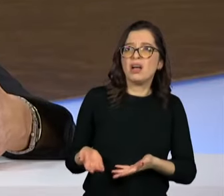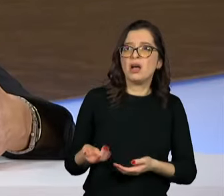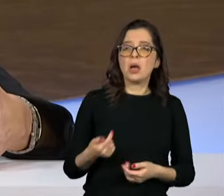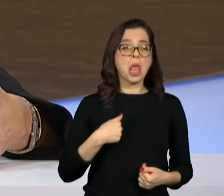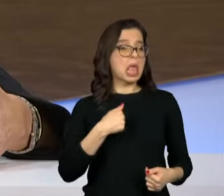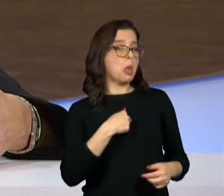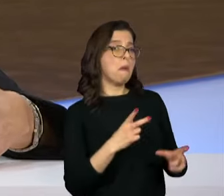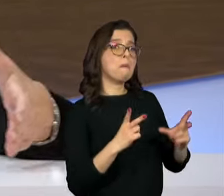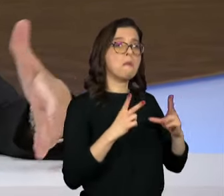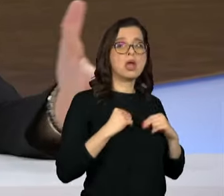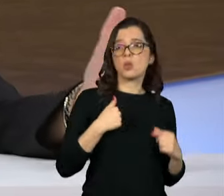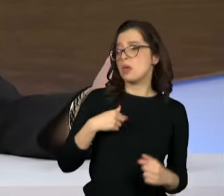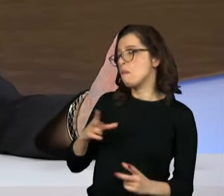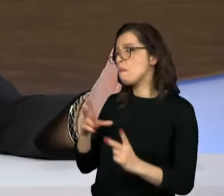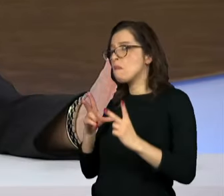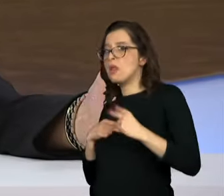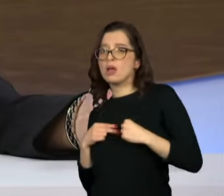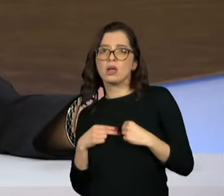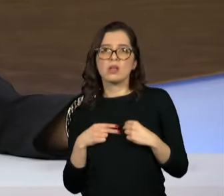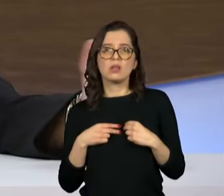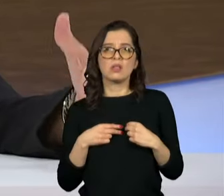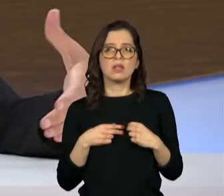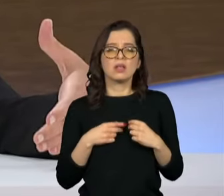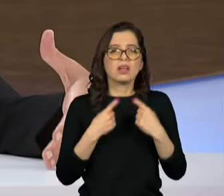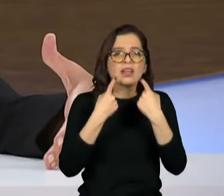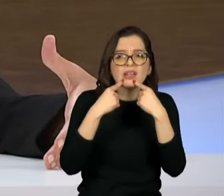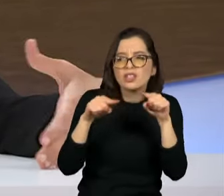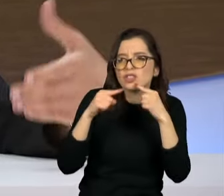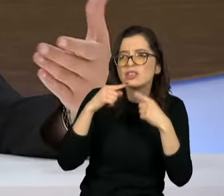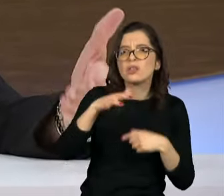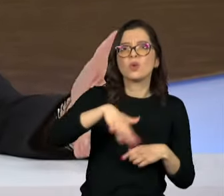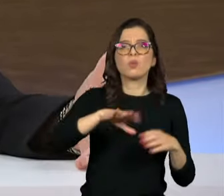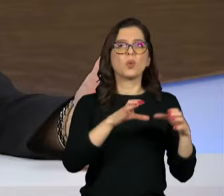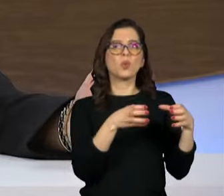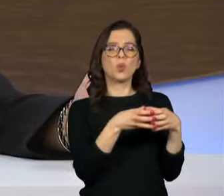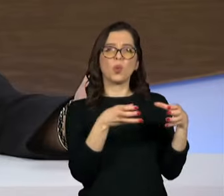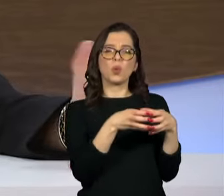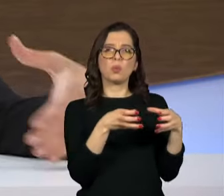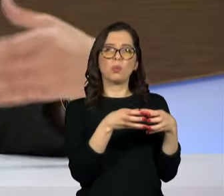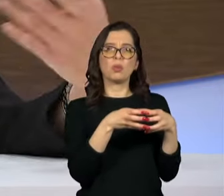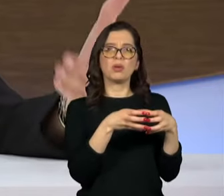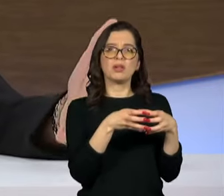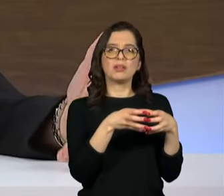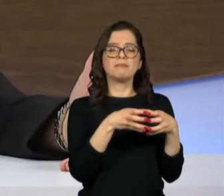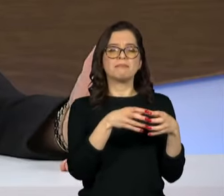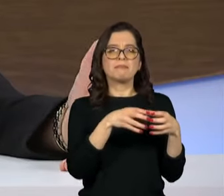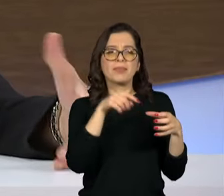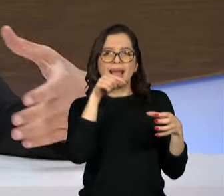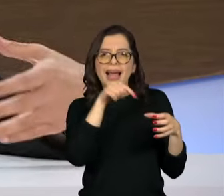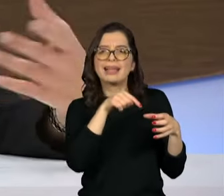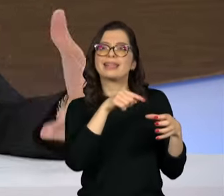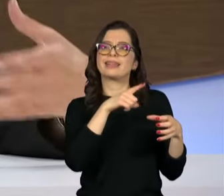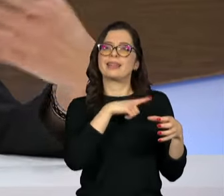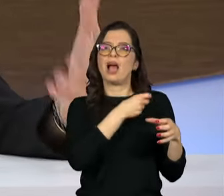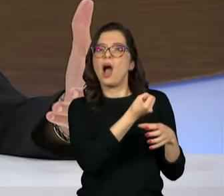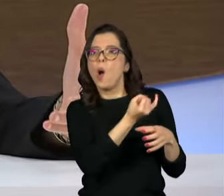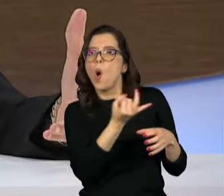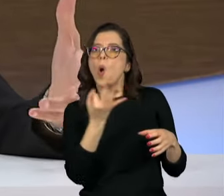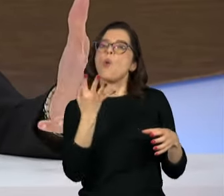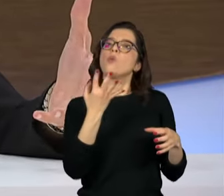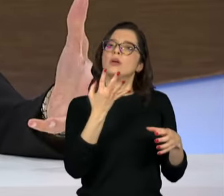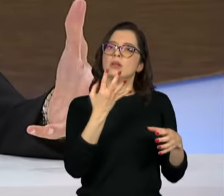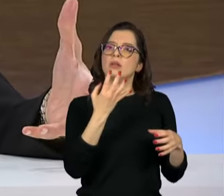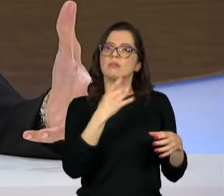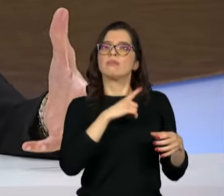essa categoria sem também desqualificar os méritos individuais, né, os sucessos individuais, que é algo que me